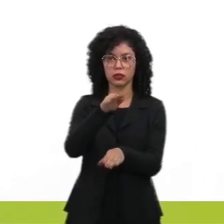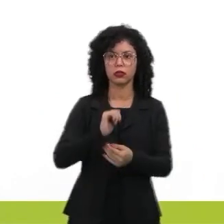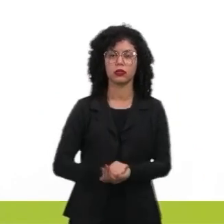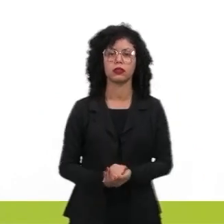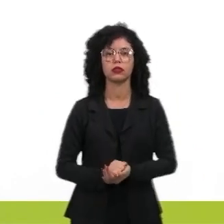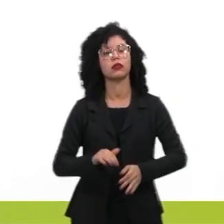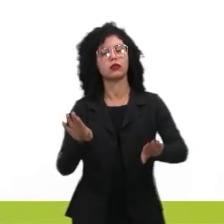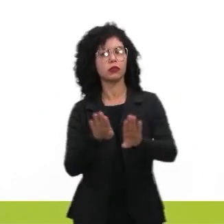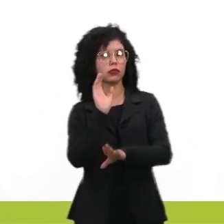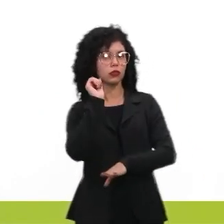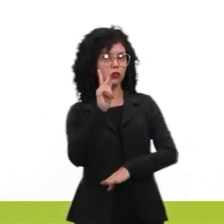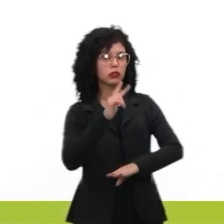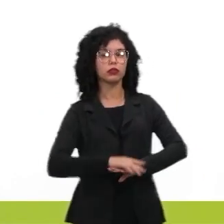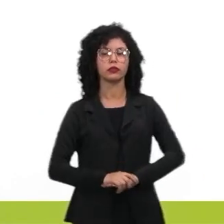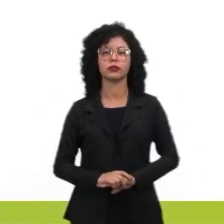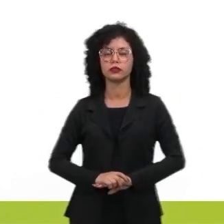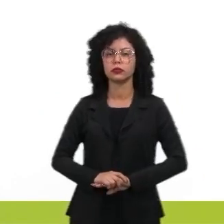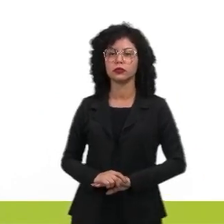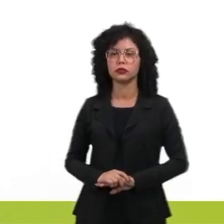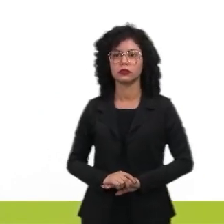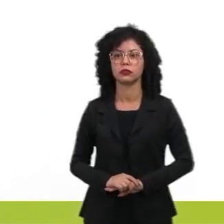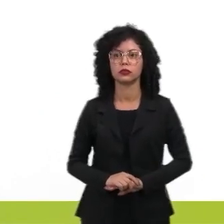denominador. Vamos